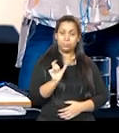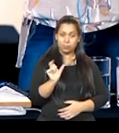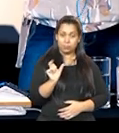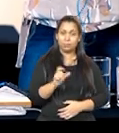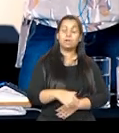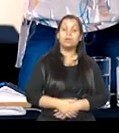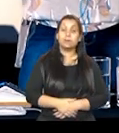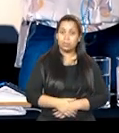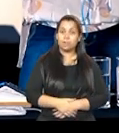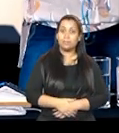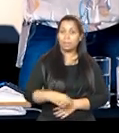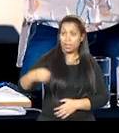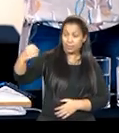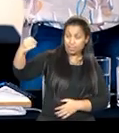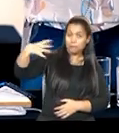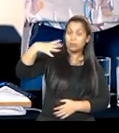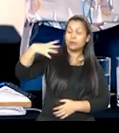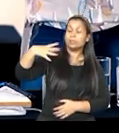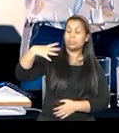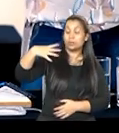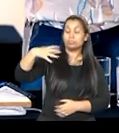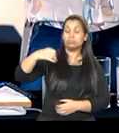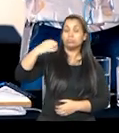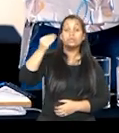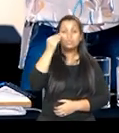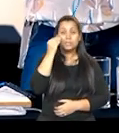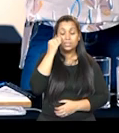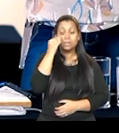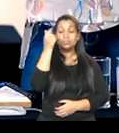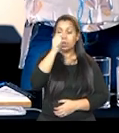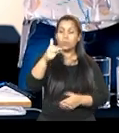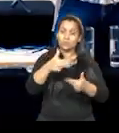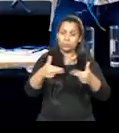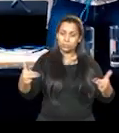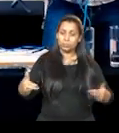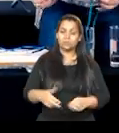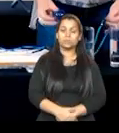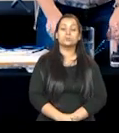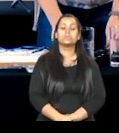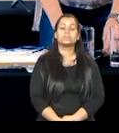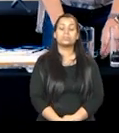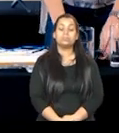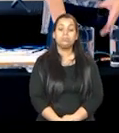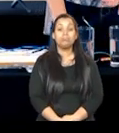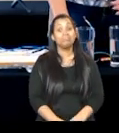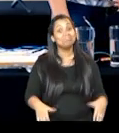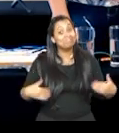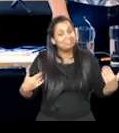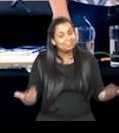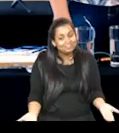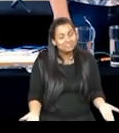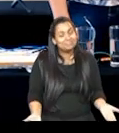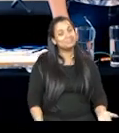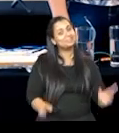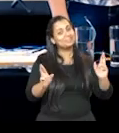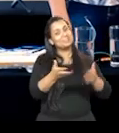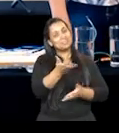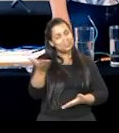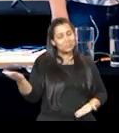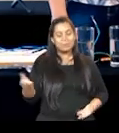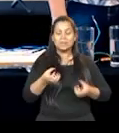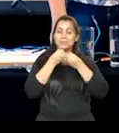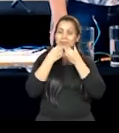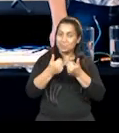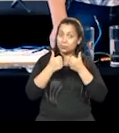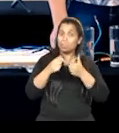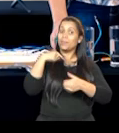lâmpada possa se acender e vocês testarem outros materiais. Tudo bem? Eu fico aqui, desejo a vocês tudo de